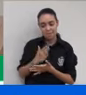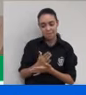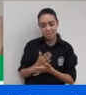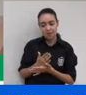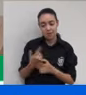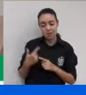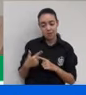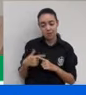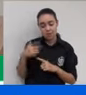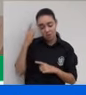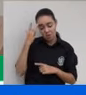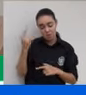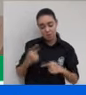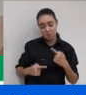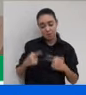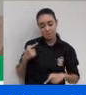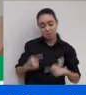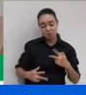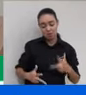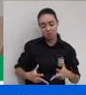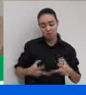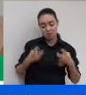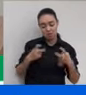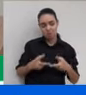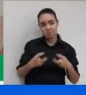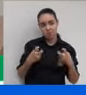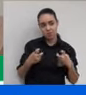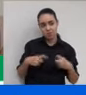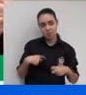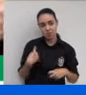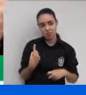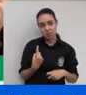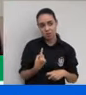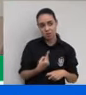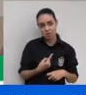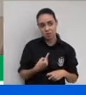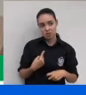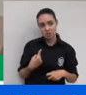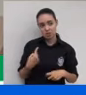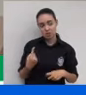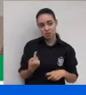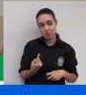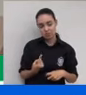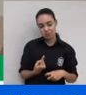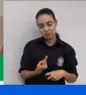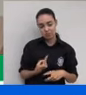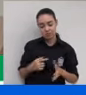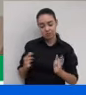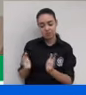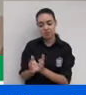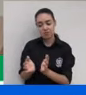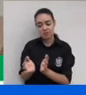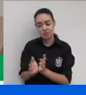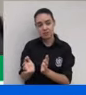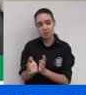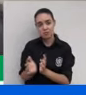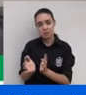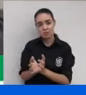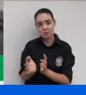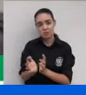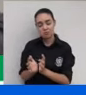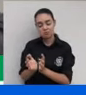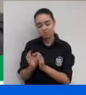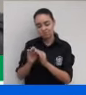ler política nós viramos uma Província de quinta categoria na política